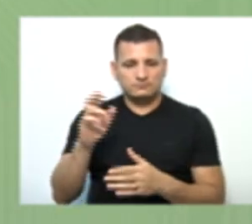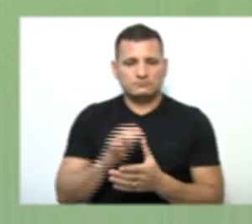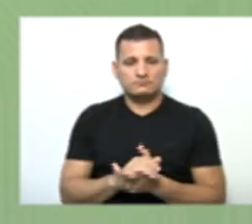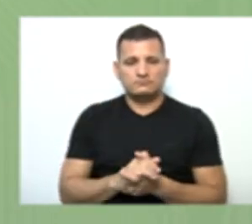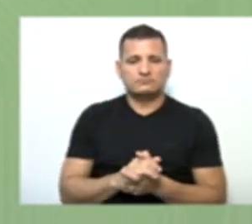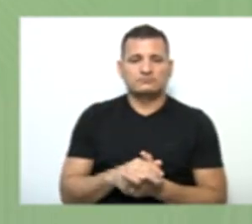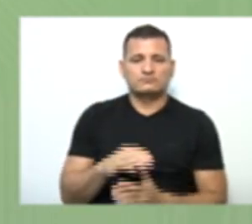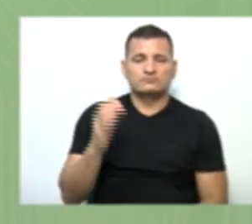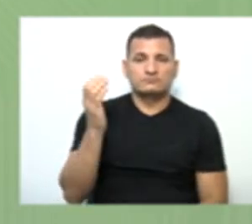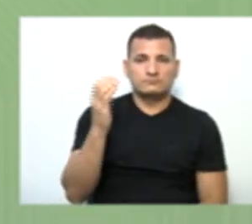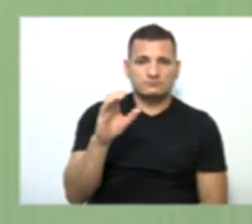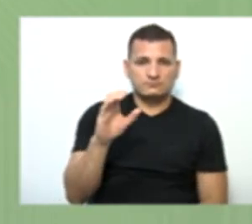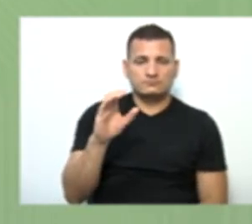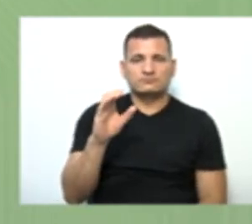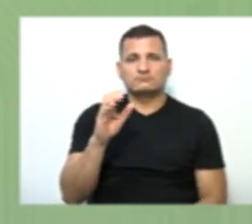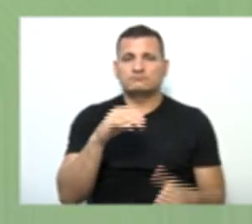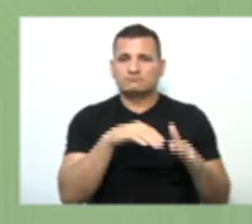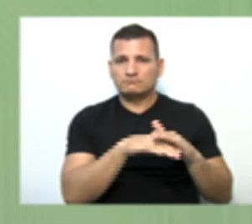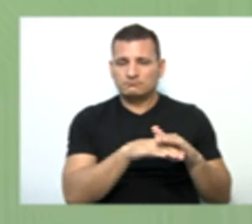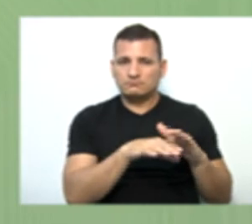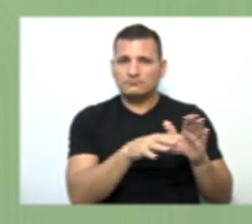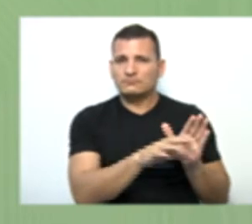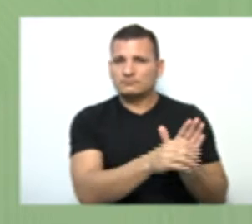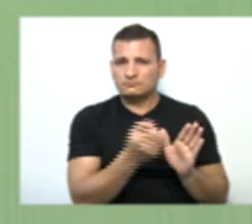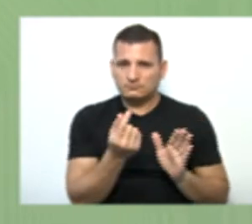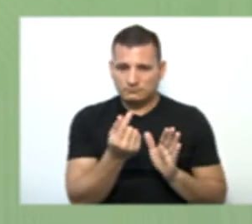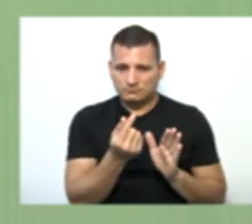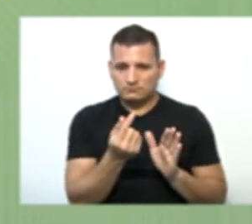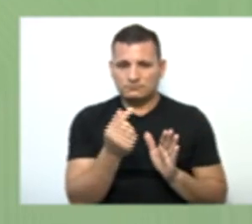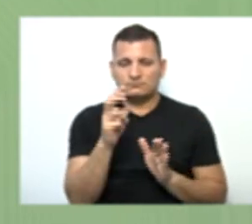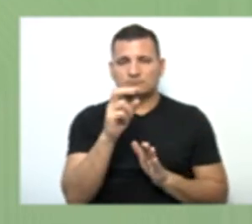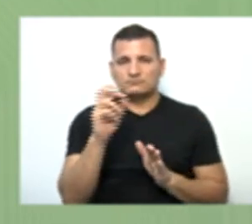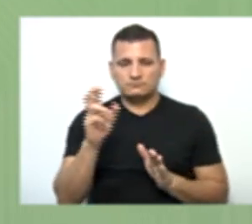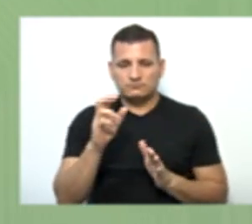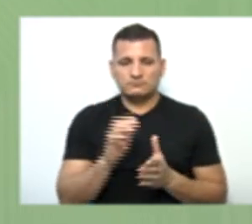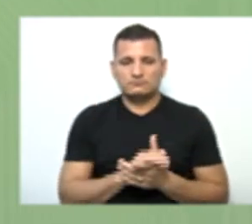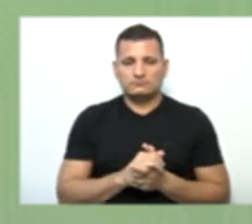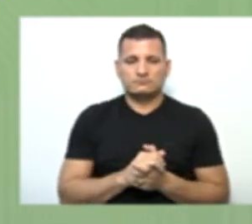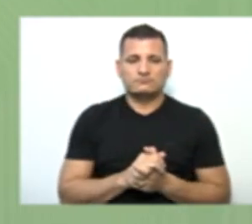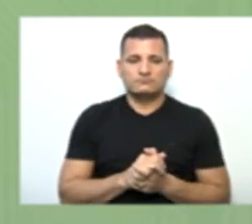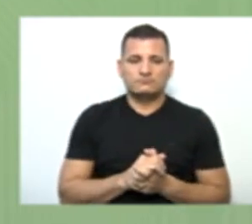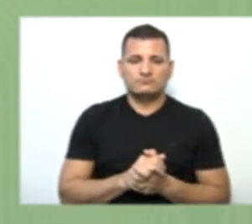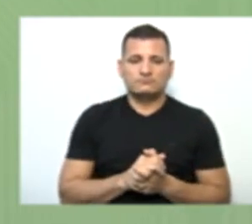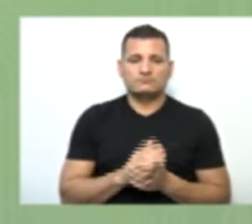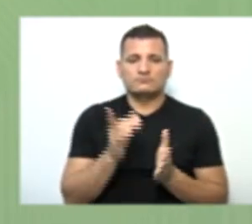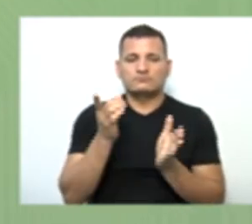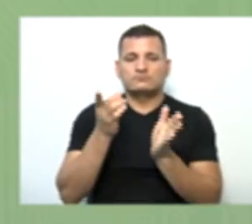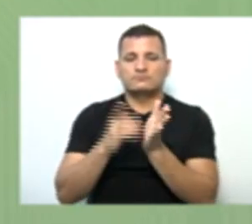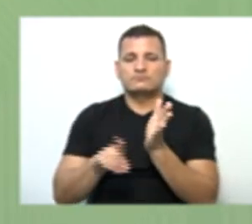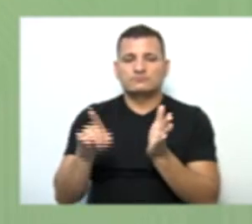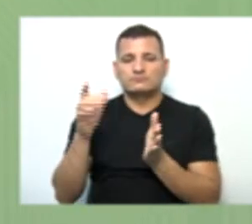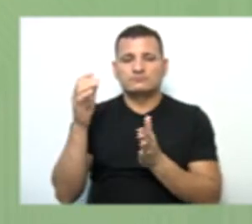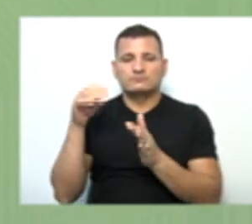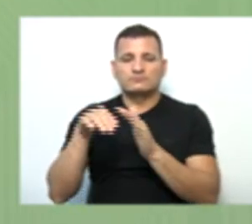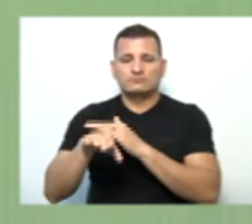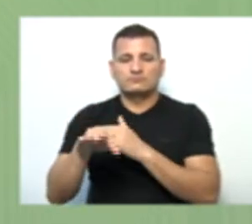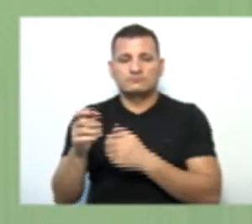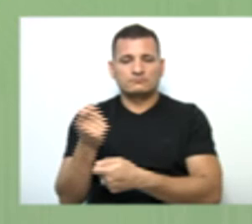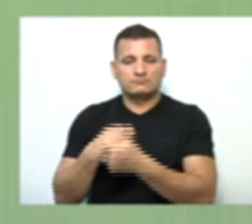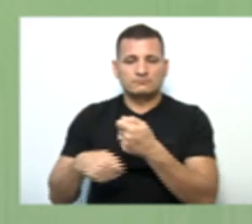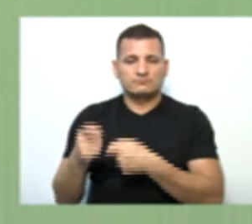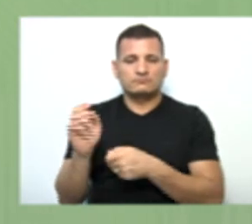500. Opção E, débito, estoque, operações com terceiro, R$ 500. Crédito,